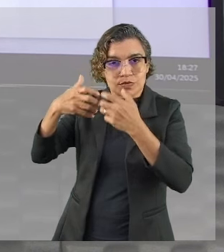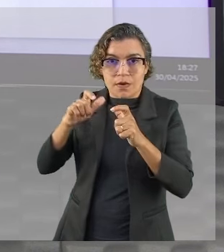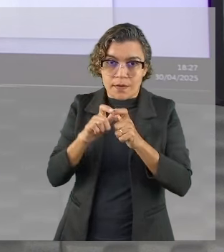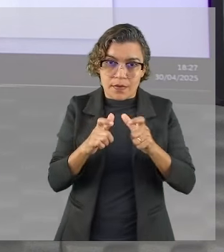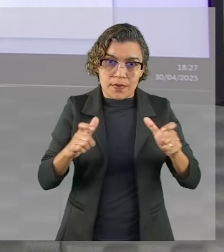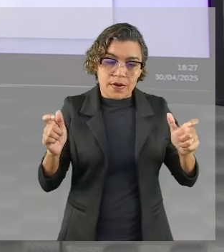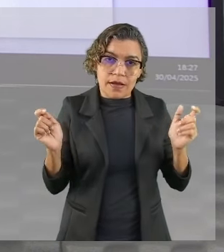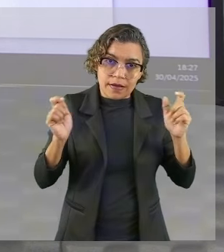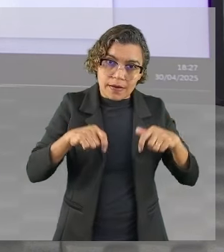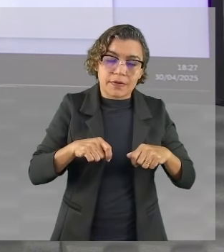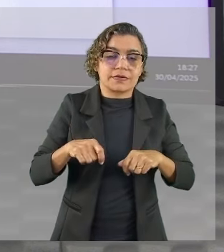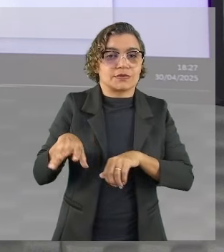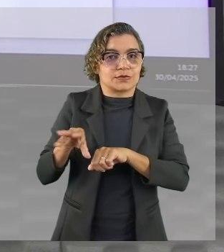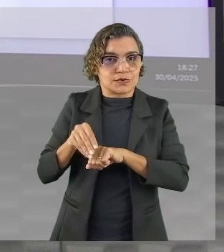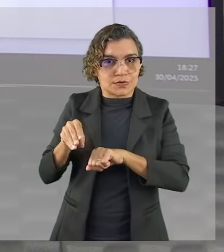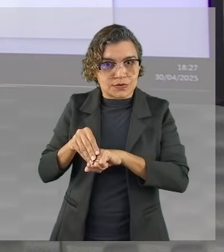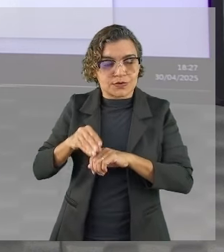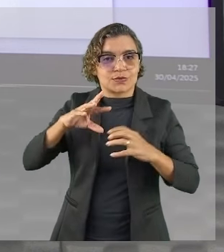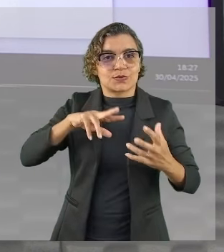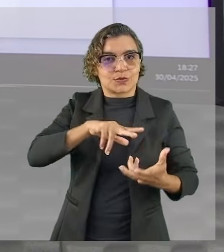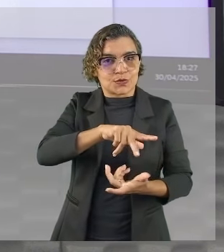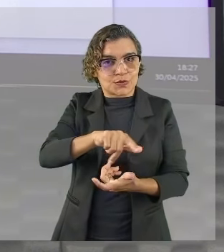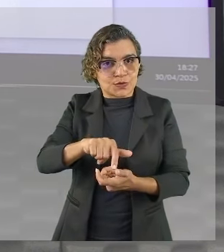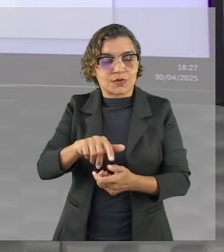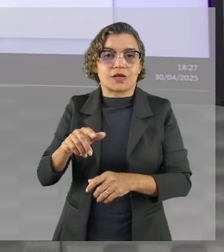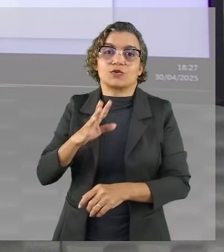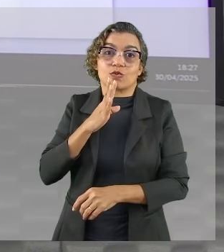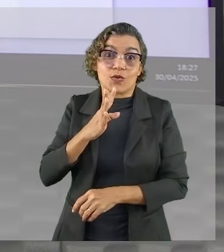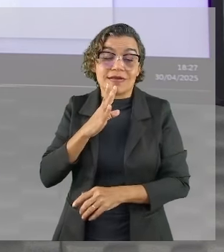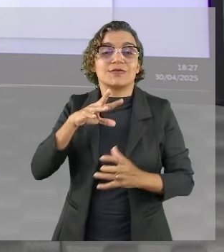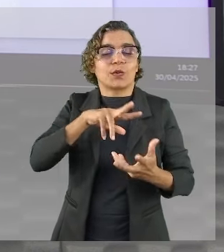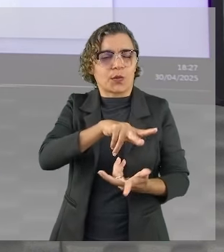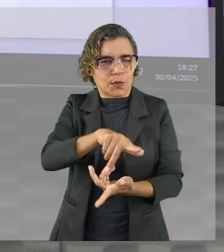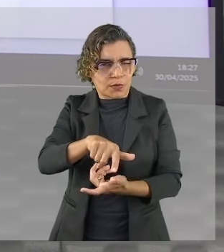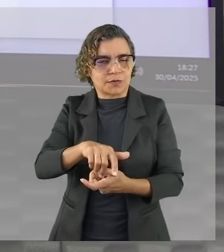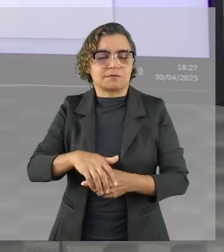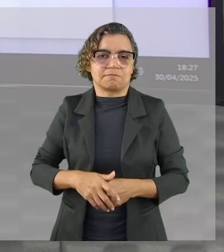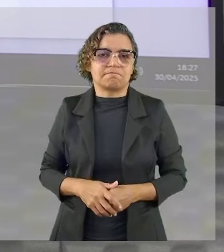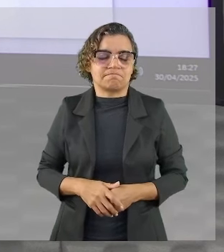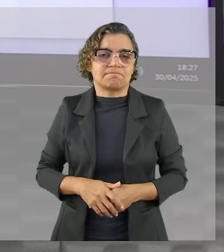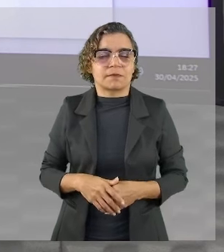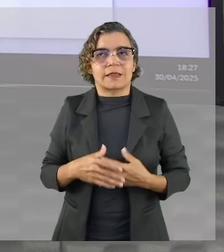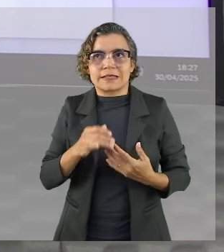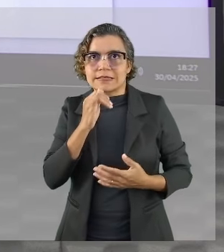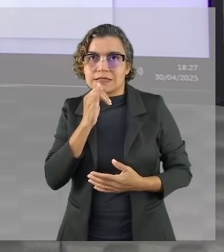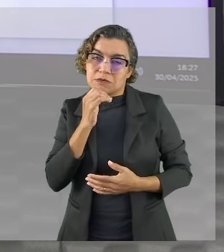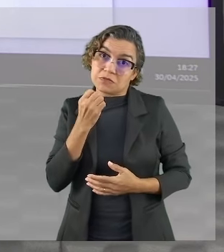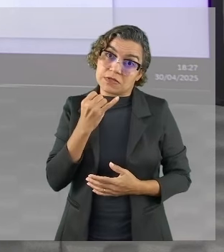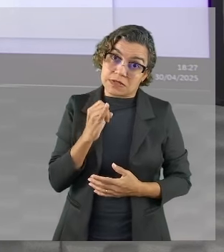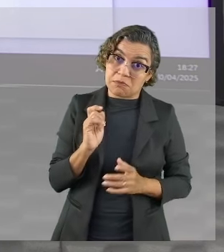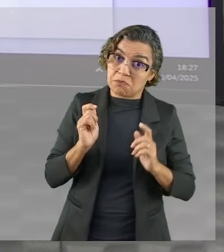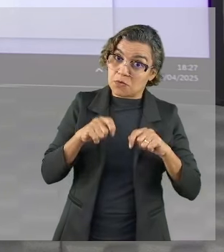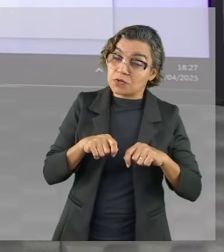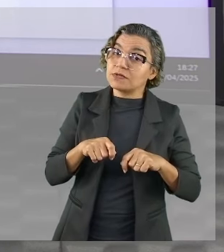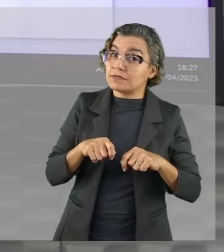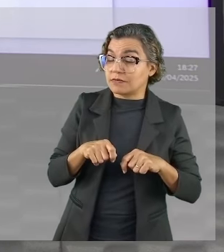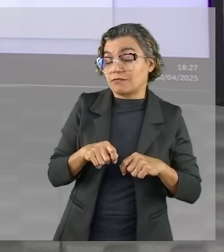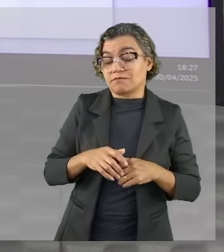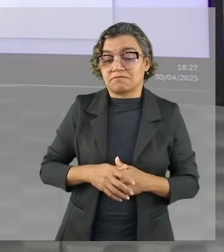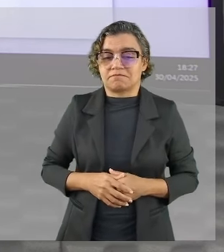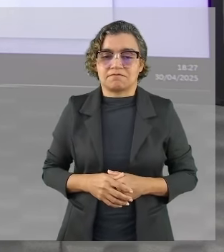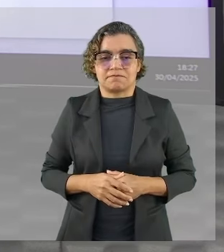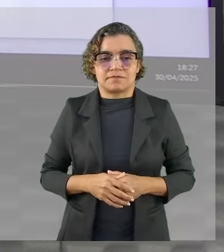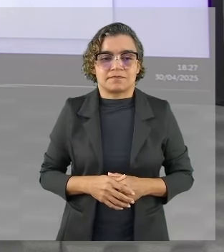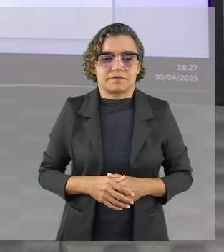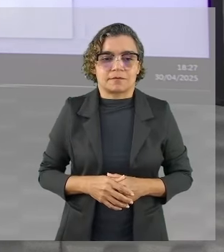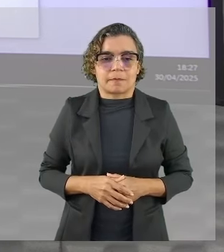nossa capacidade de conhecer o mundo, né? Cada vez chegar mais próximo da totalidade, se é que isso é possível, né? Se é que isso é possível. Então,